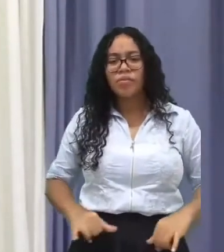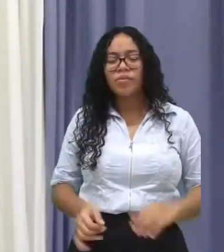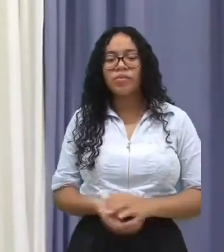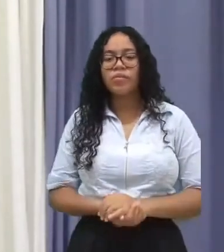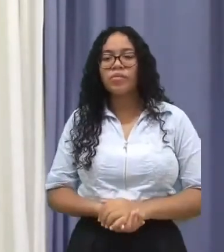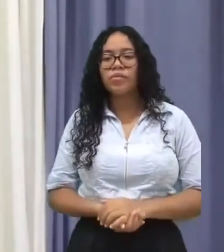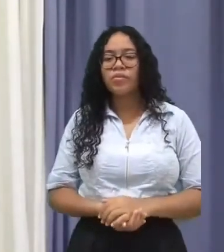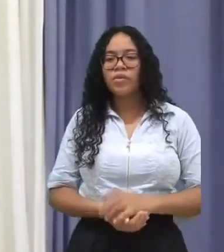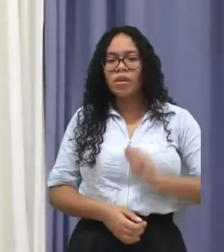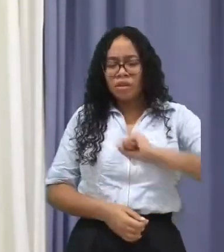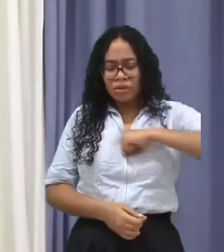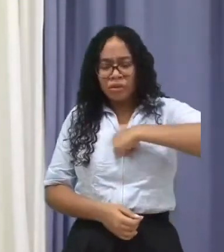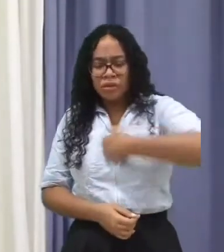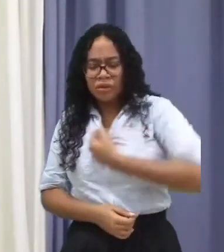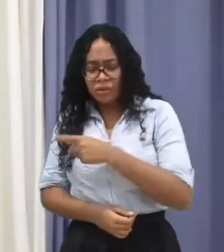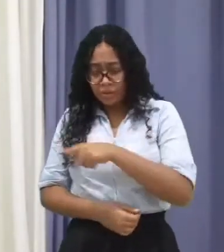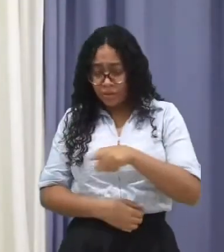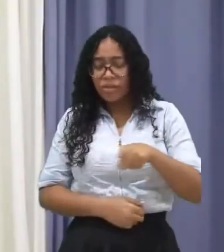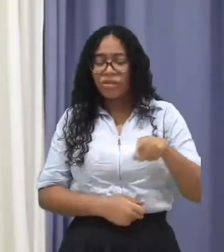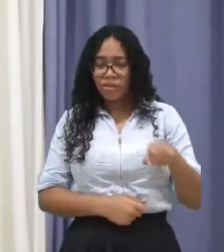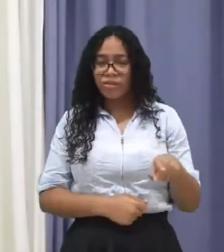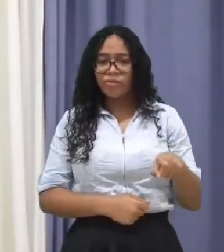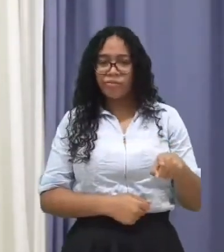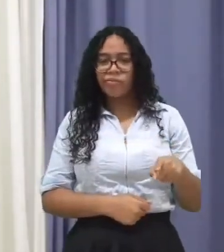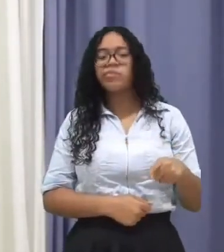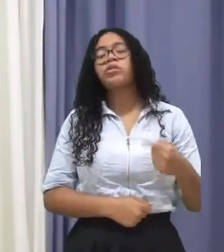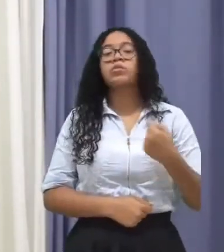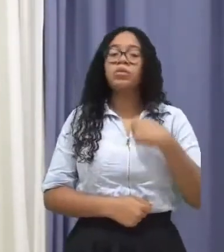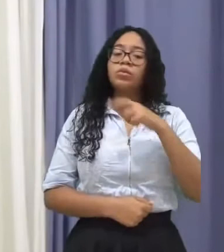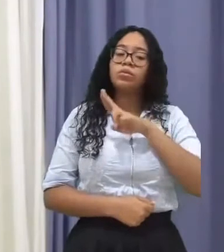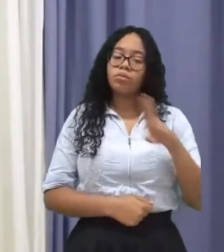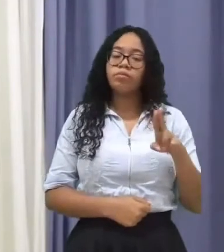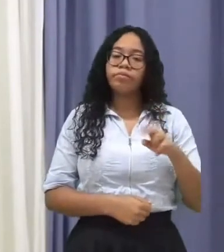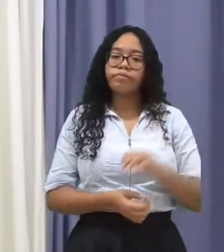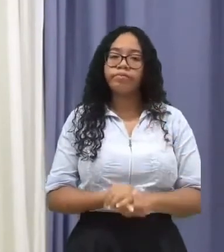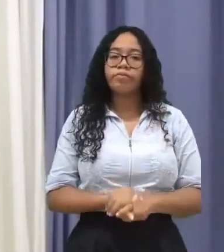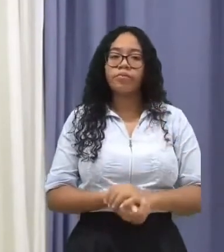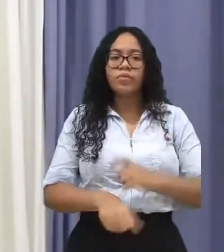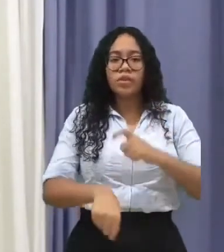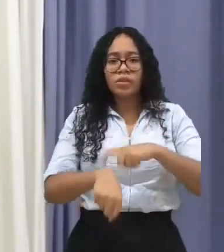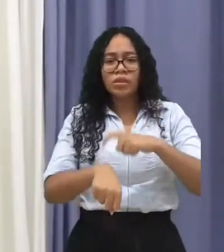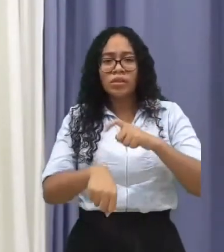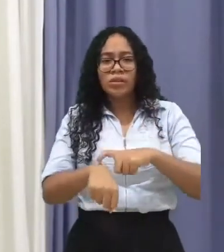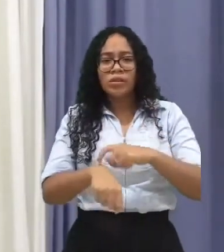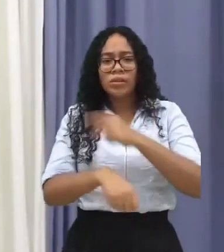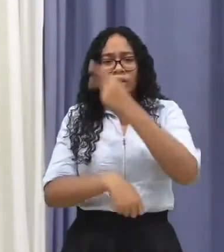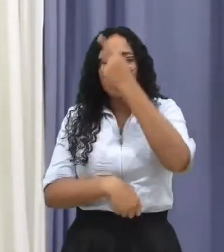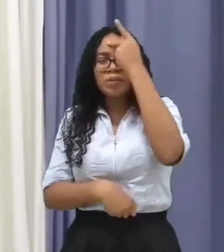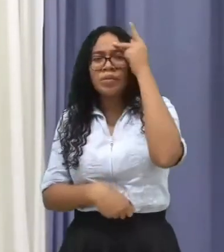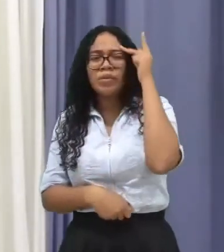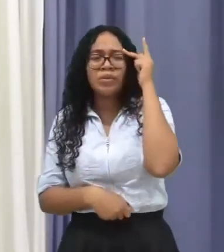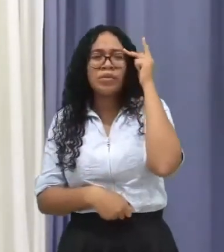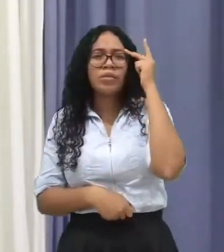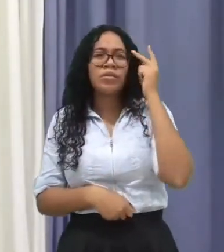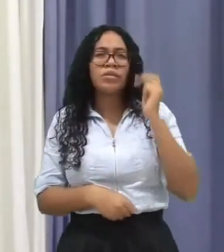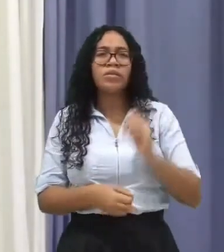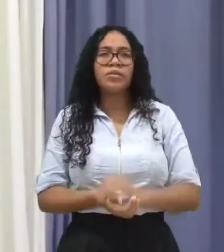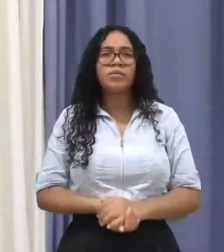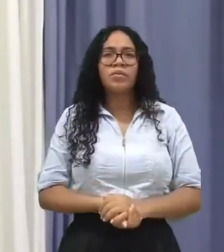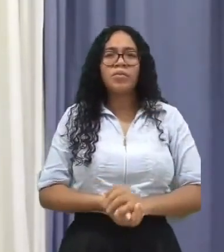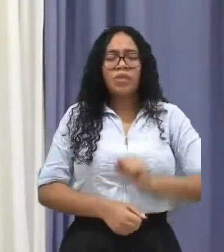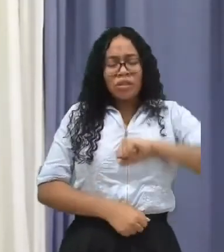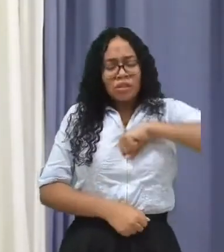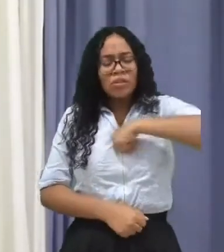as nações por causa do meu nome. Nesse tempo, muitos hão de se escandalizar, trair e